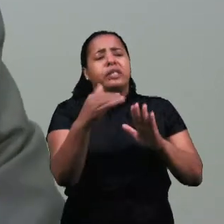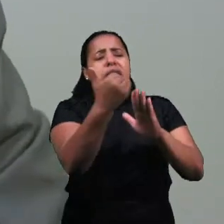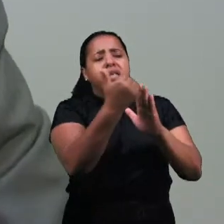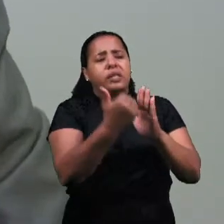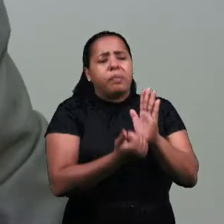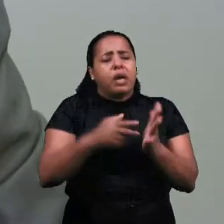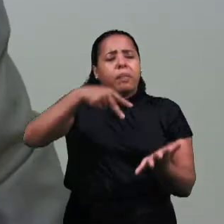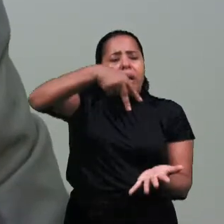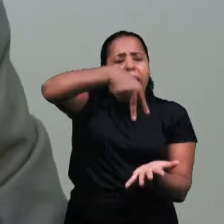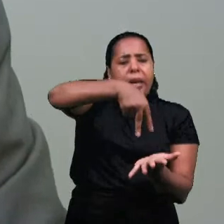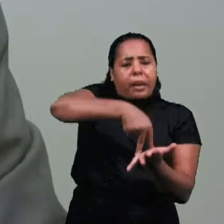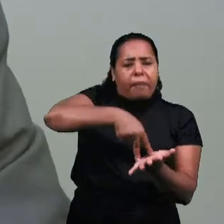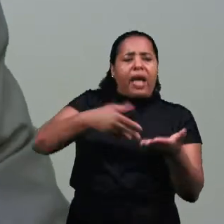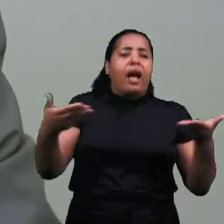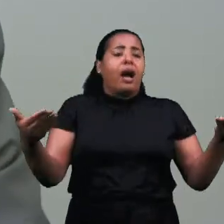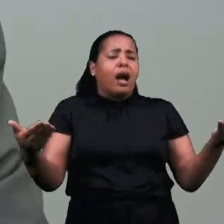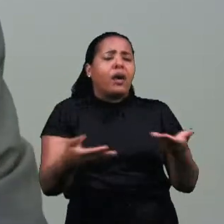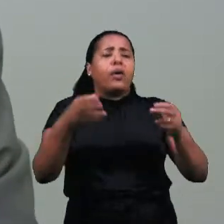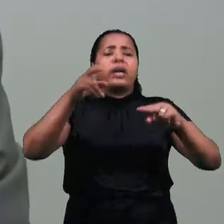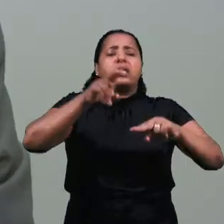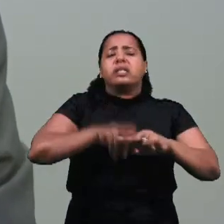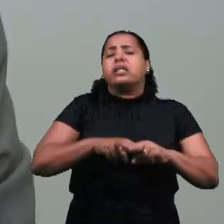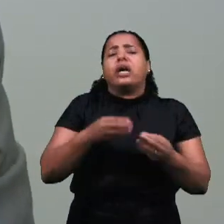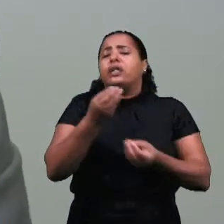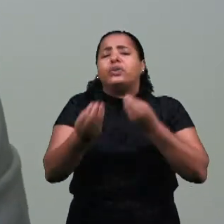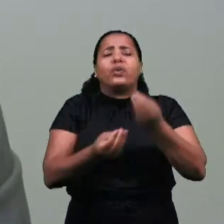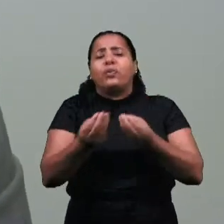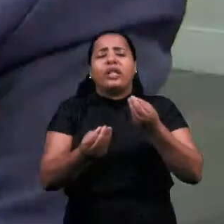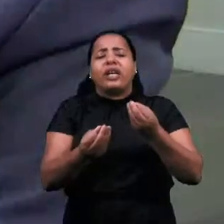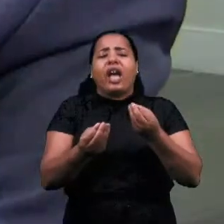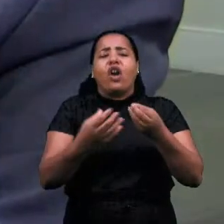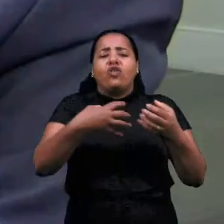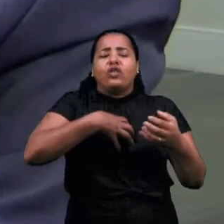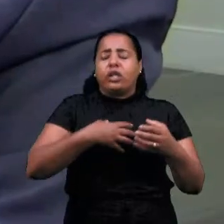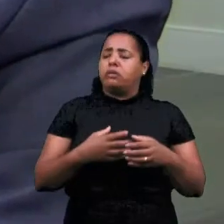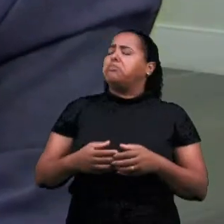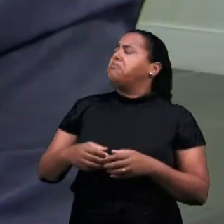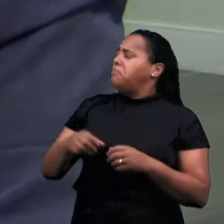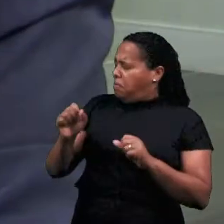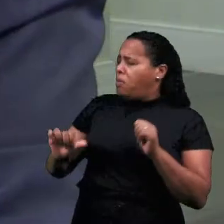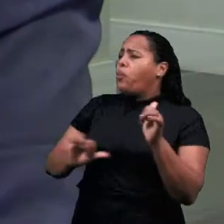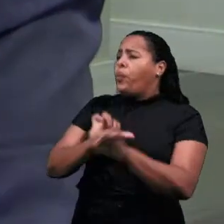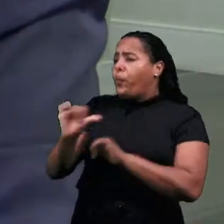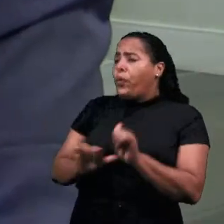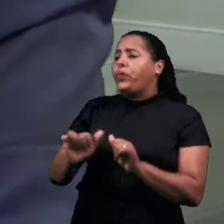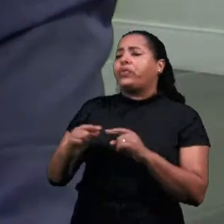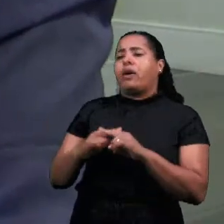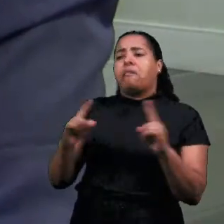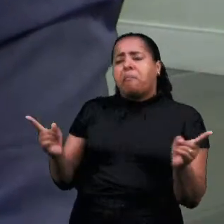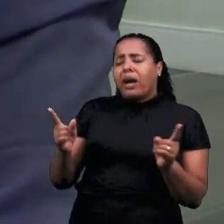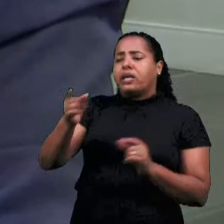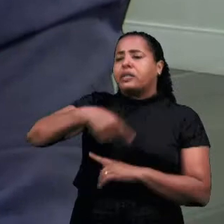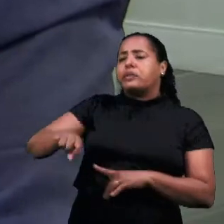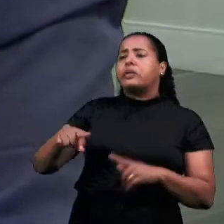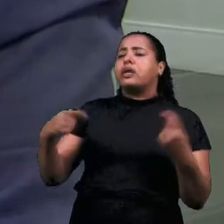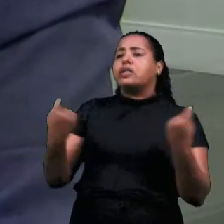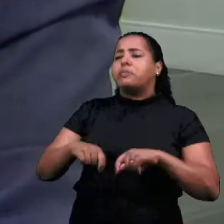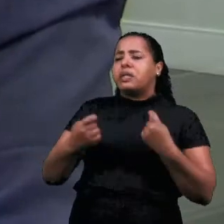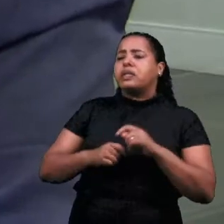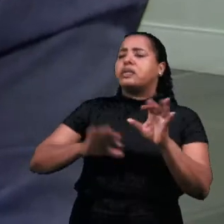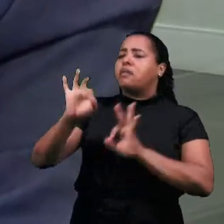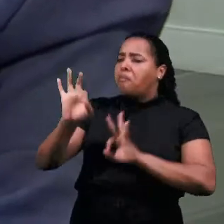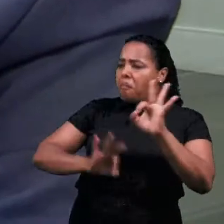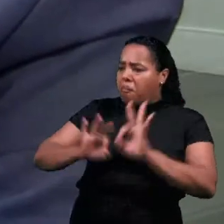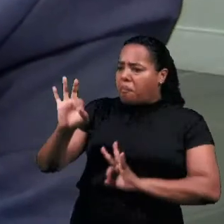pé, agora um pouco sentado. Como é que é isso? Muda um pouco também, né, pastor? Muda, mas a gente tem que estar preparado como servo.